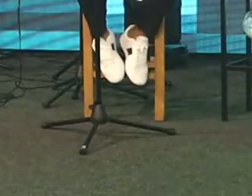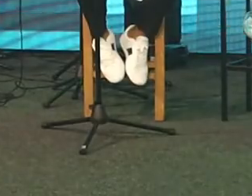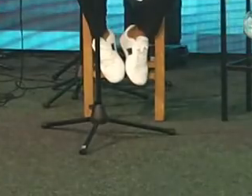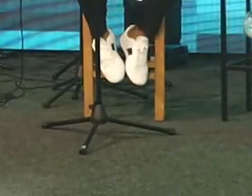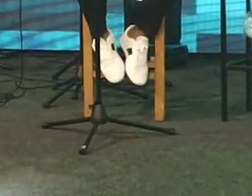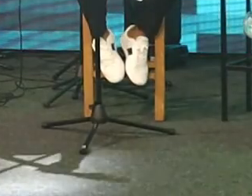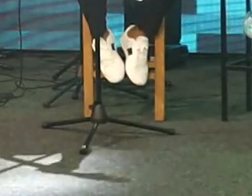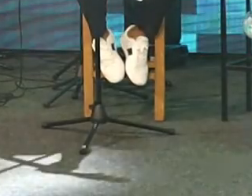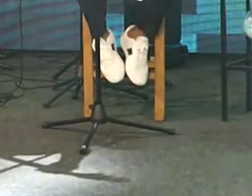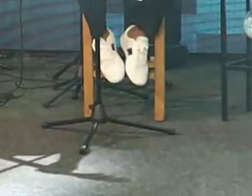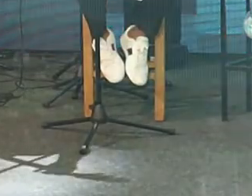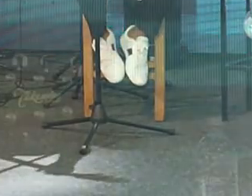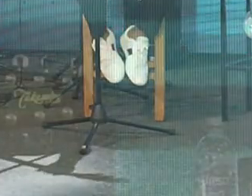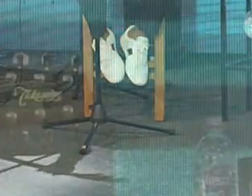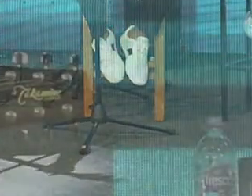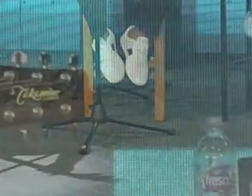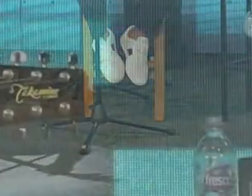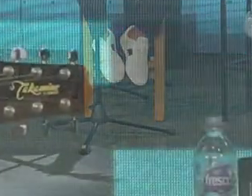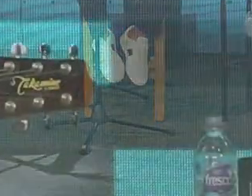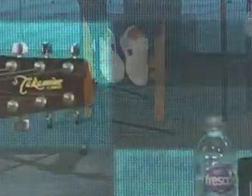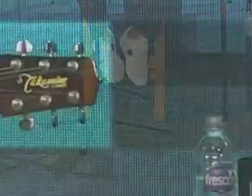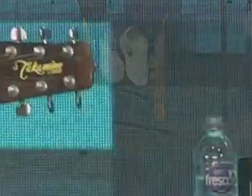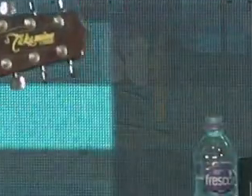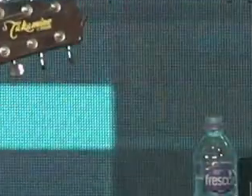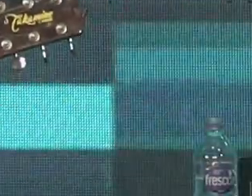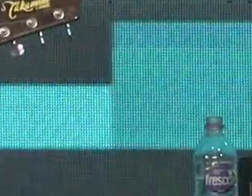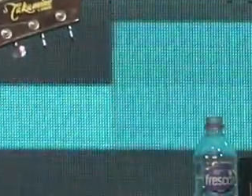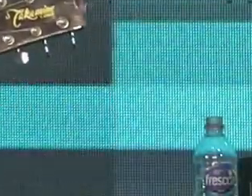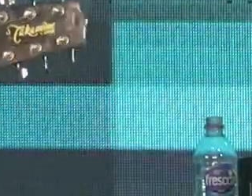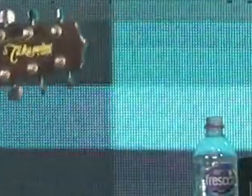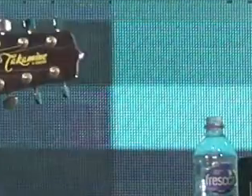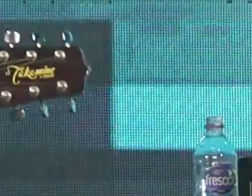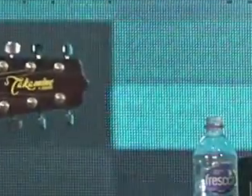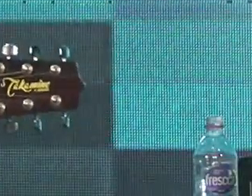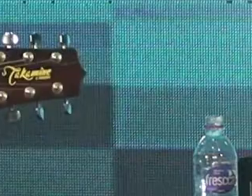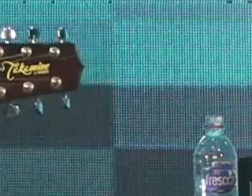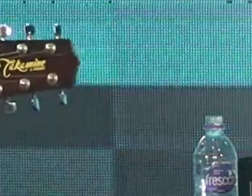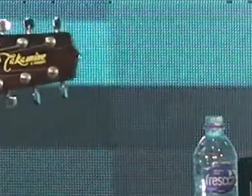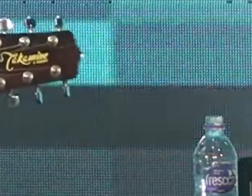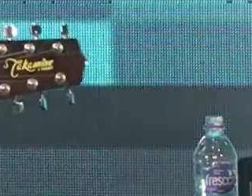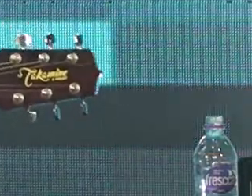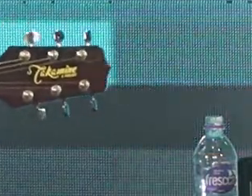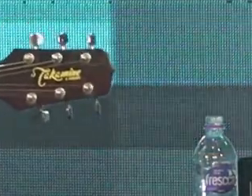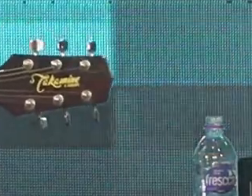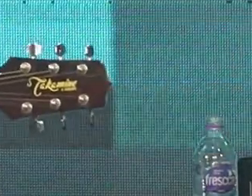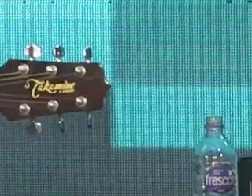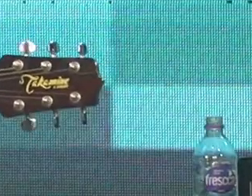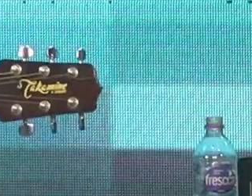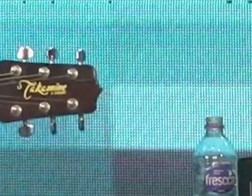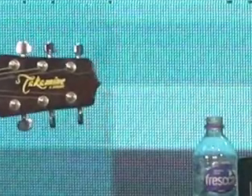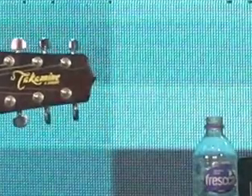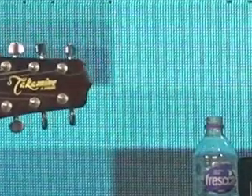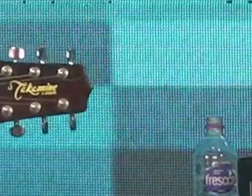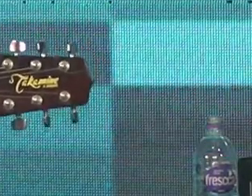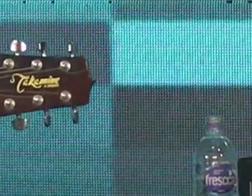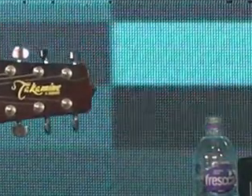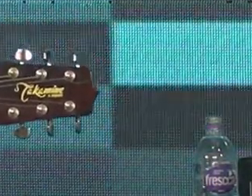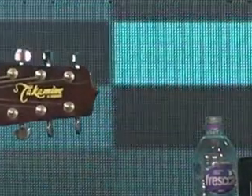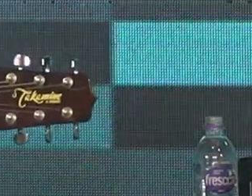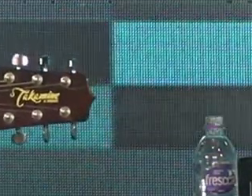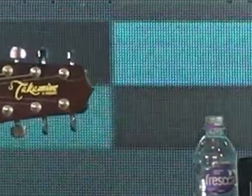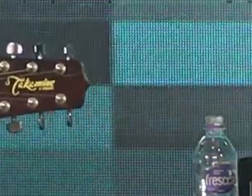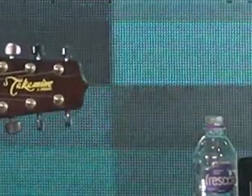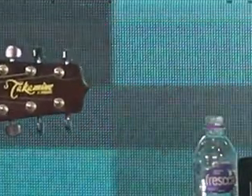desse mal de amor na boate azul. E quando a noite vai se agonizando